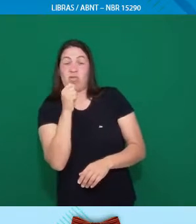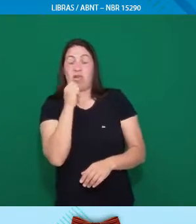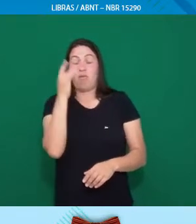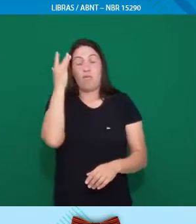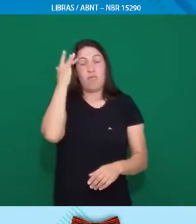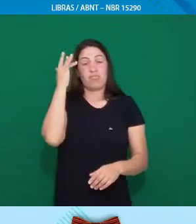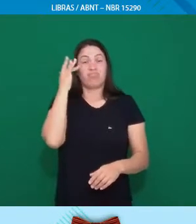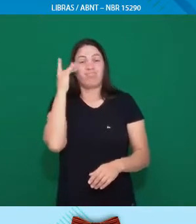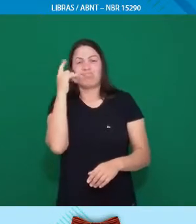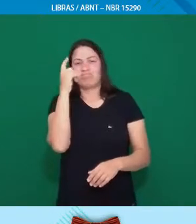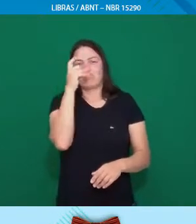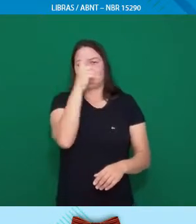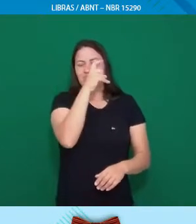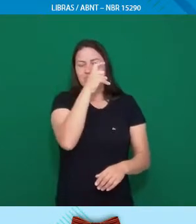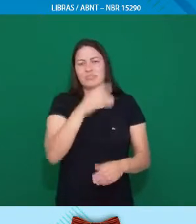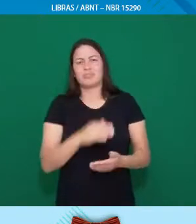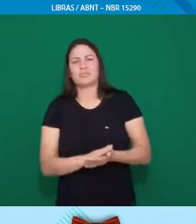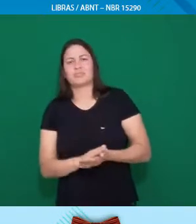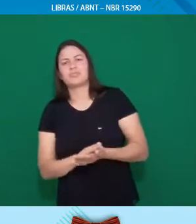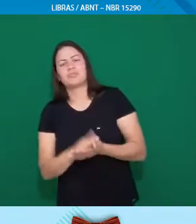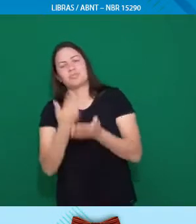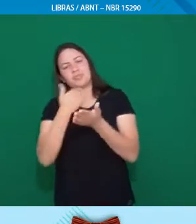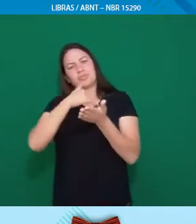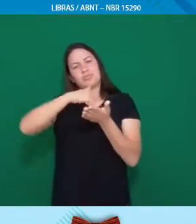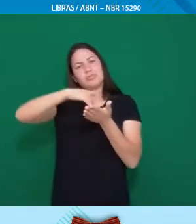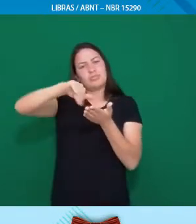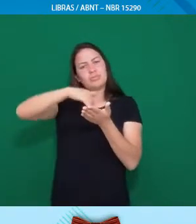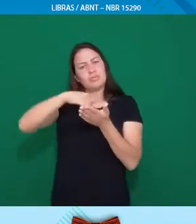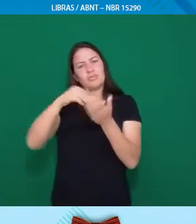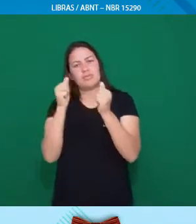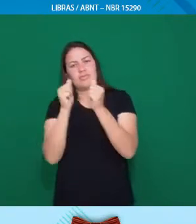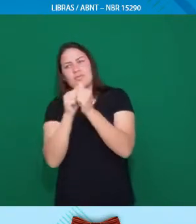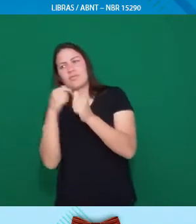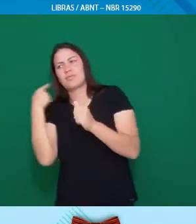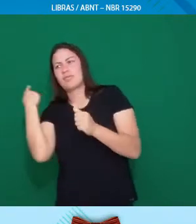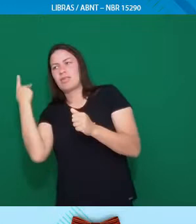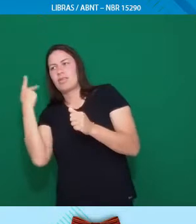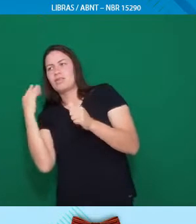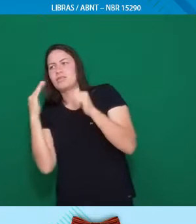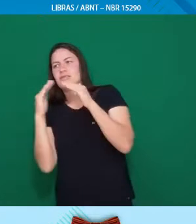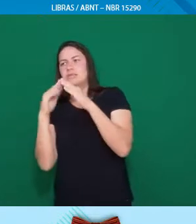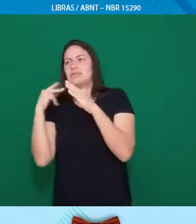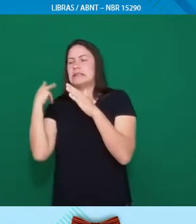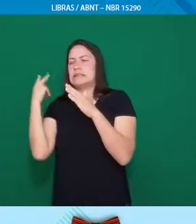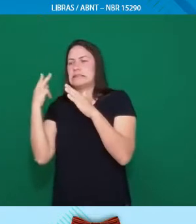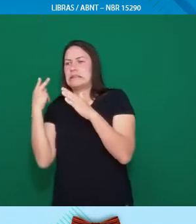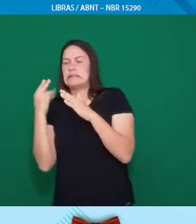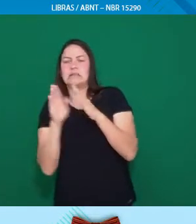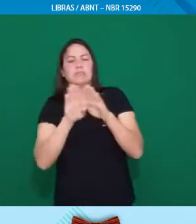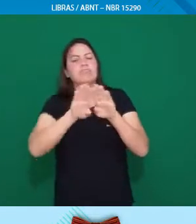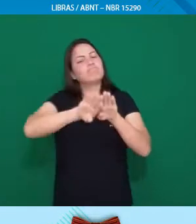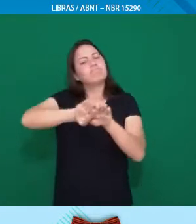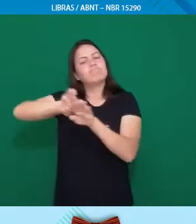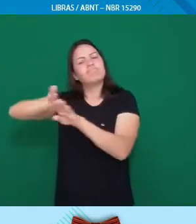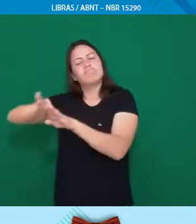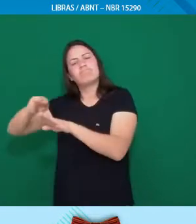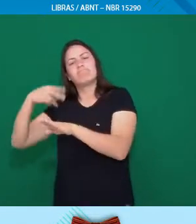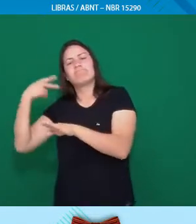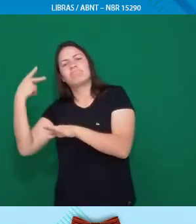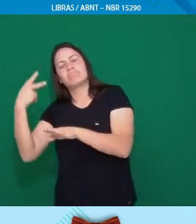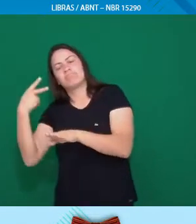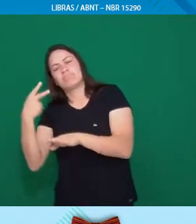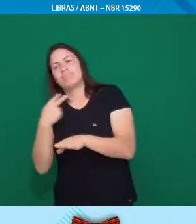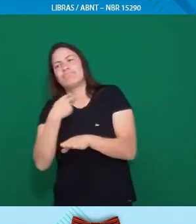fazer Né Marli porque a eu era de um lado político EA Câmara de Vereadores era